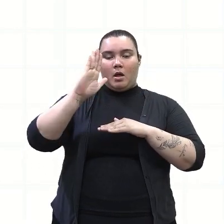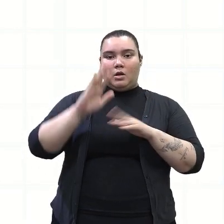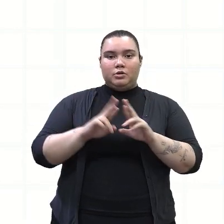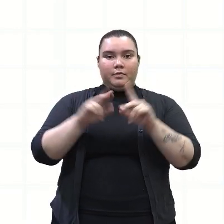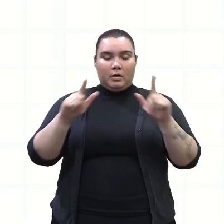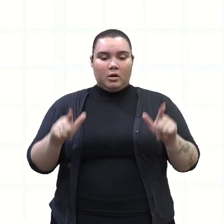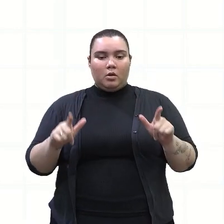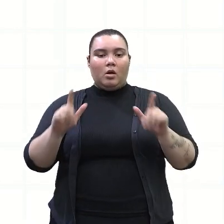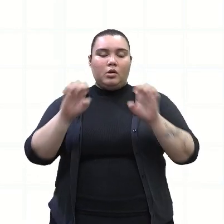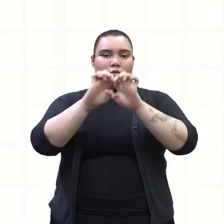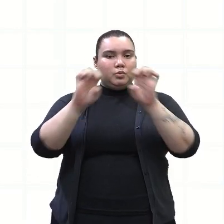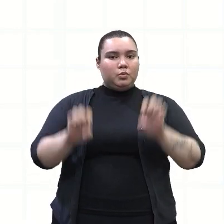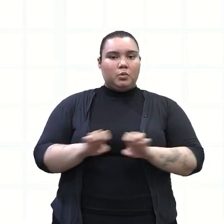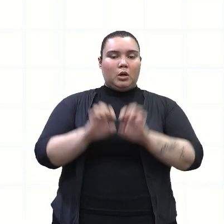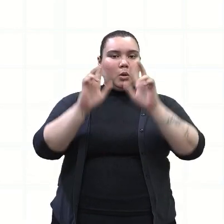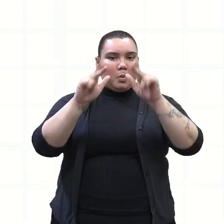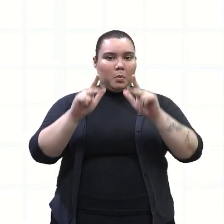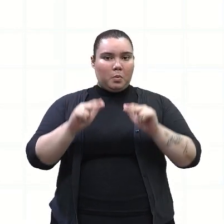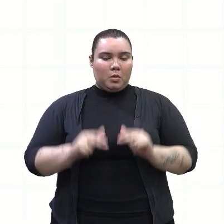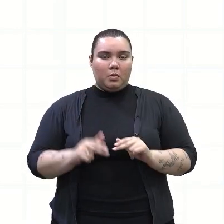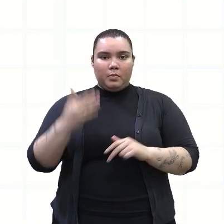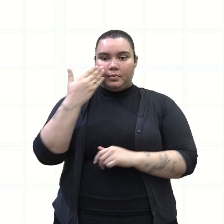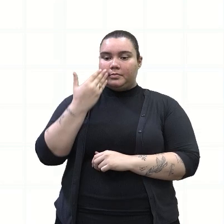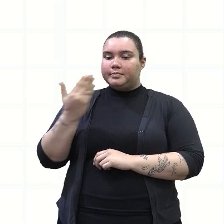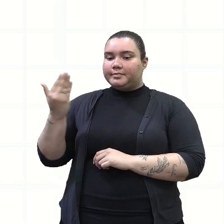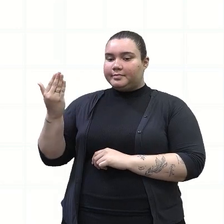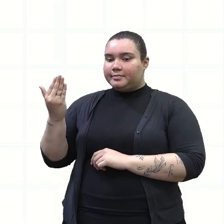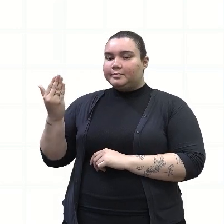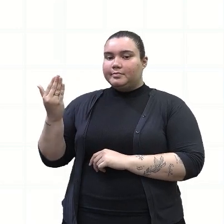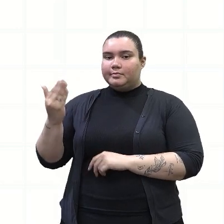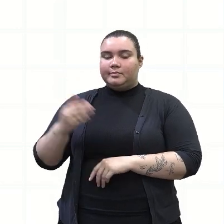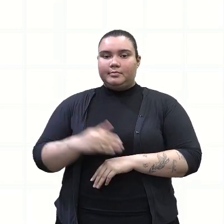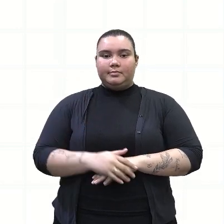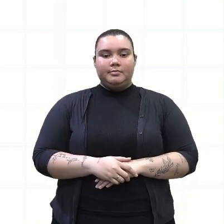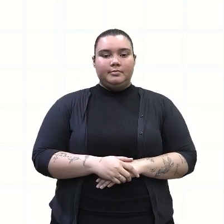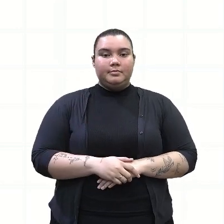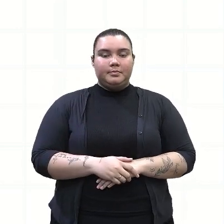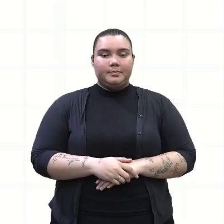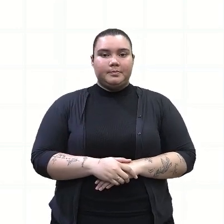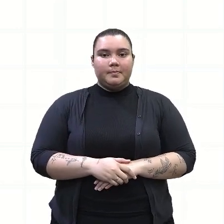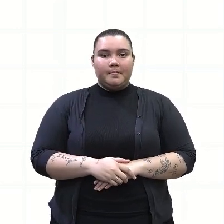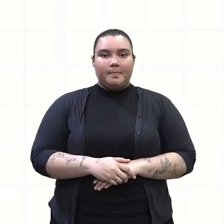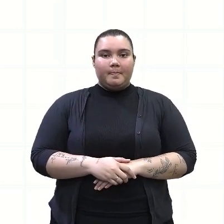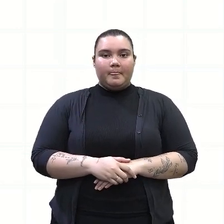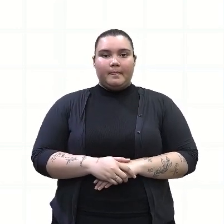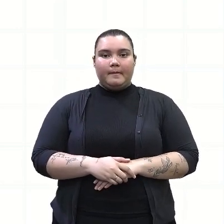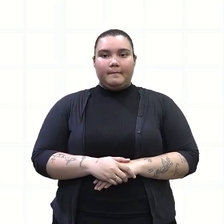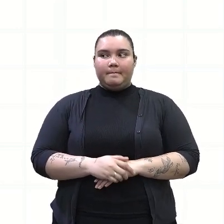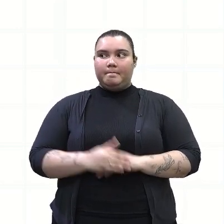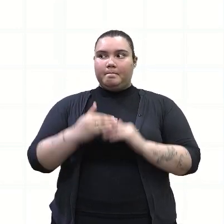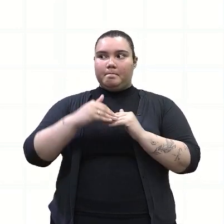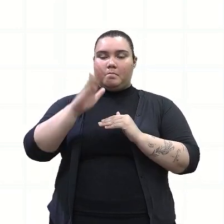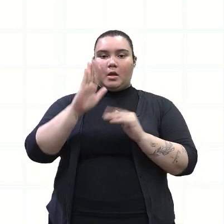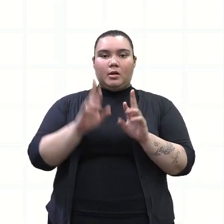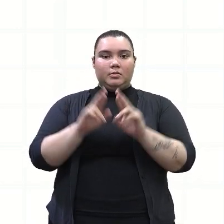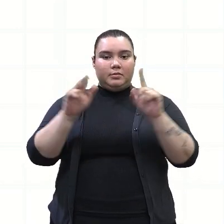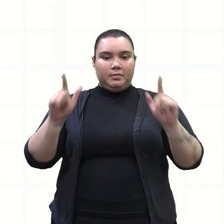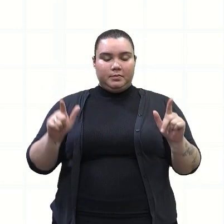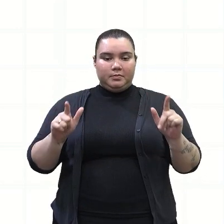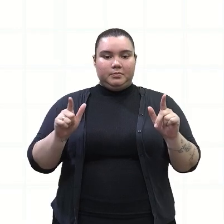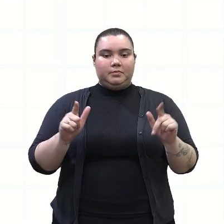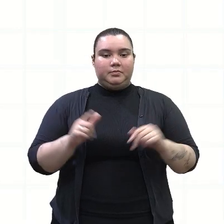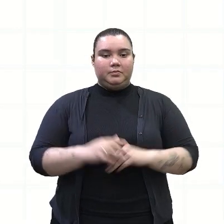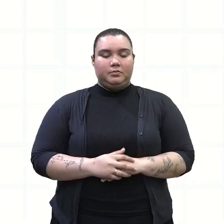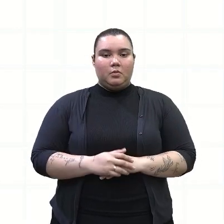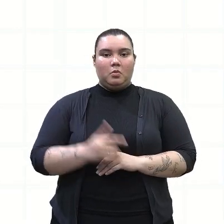the most different. The most different, o mais diferente.